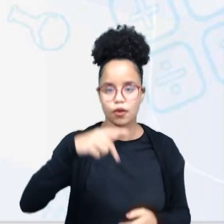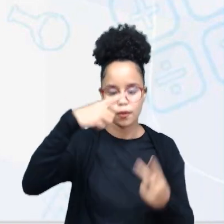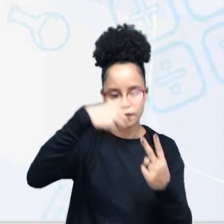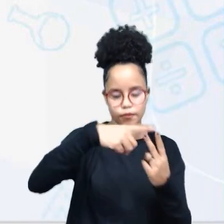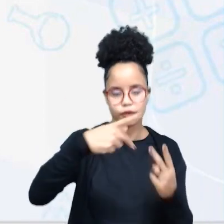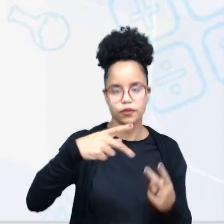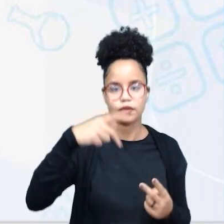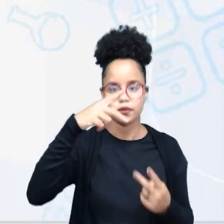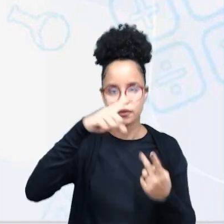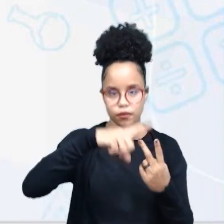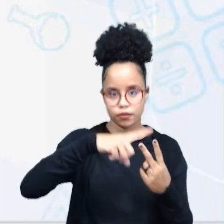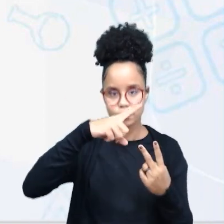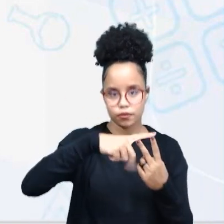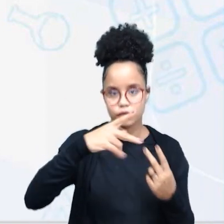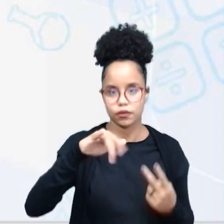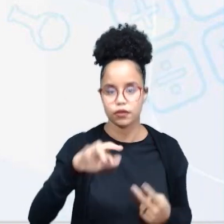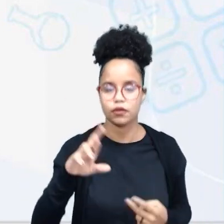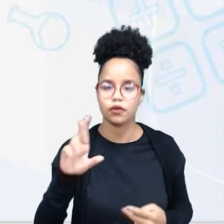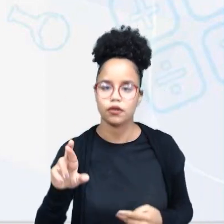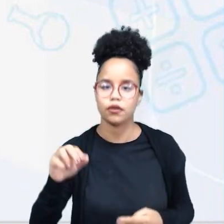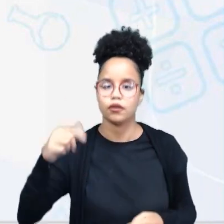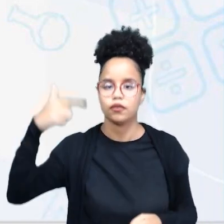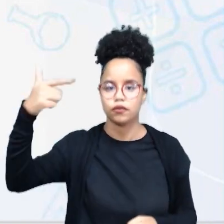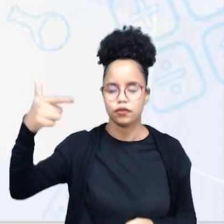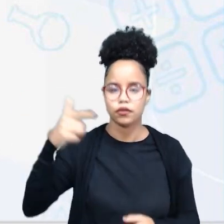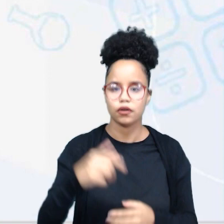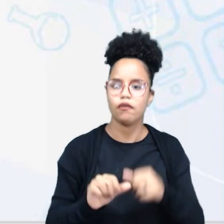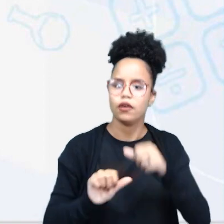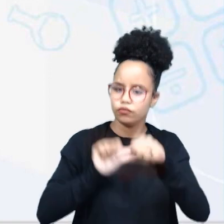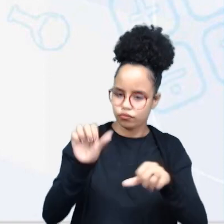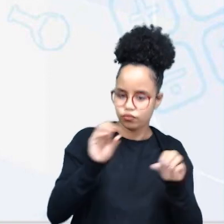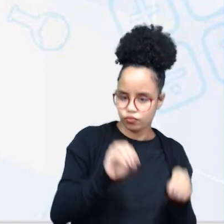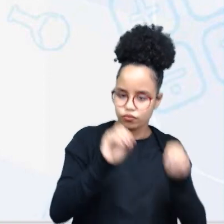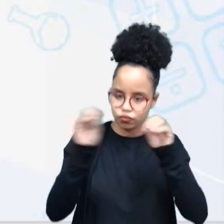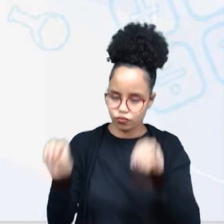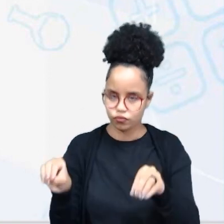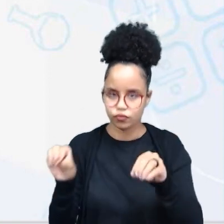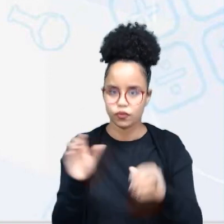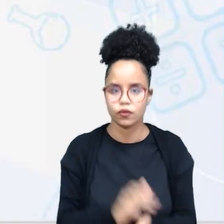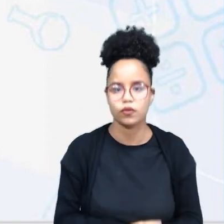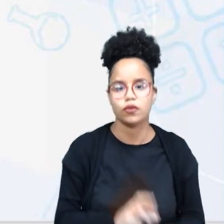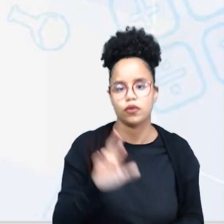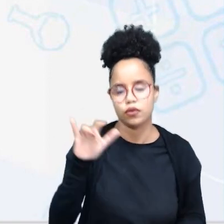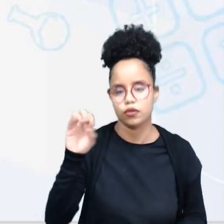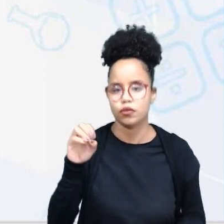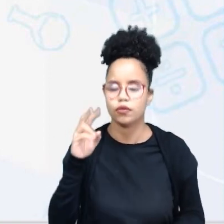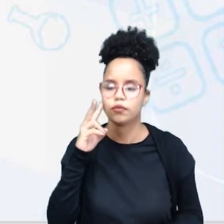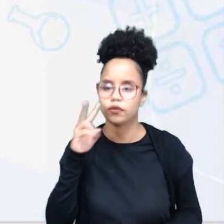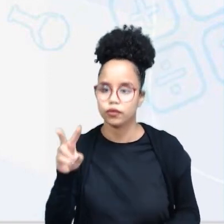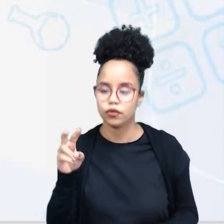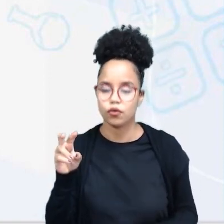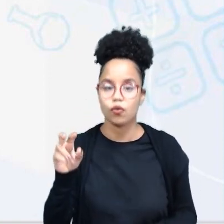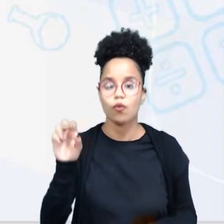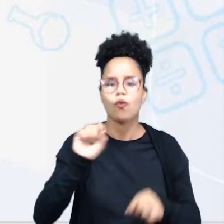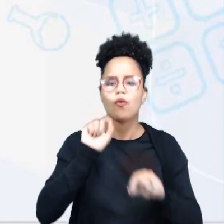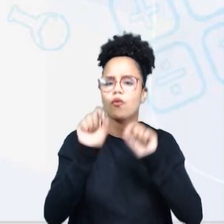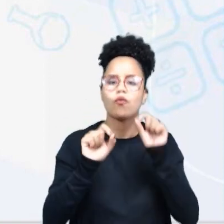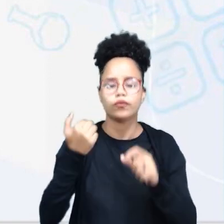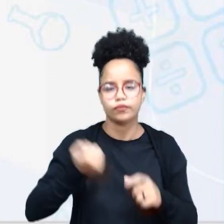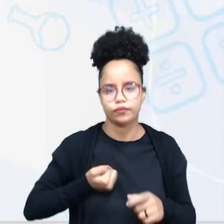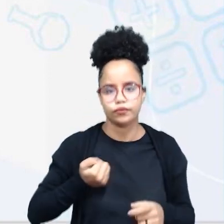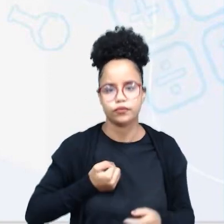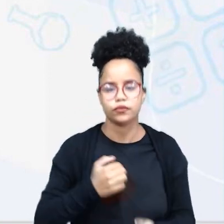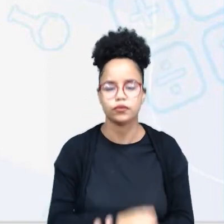que eu vou fazer para calcular essa área eu vou substituir o Pe pelo valor dele e o raio pelo valor que a gente acabou de descobrir